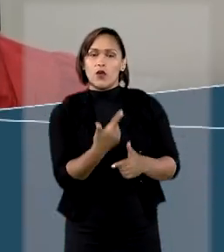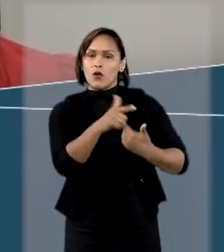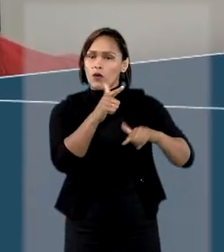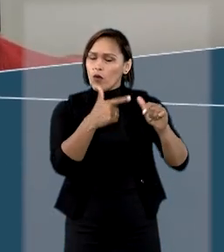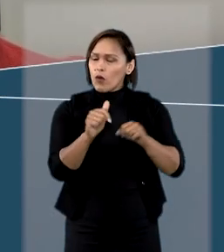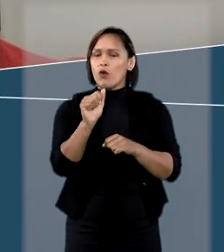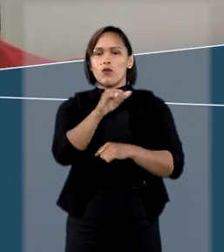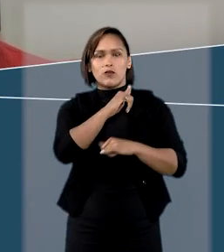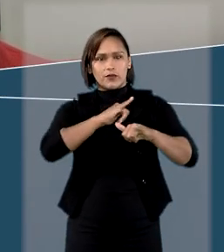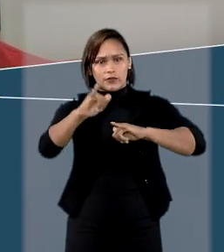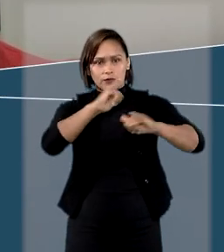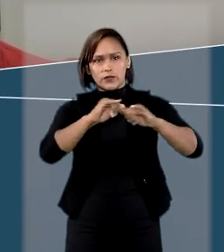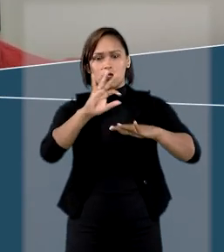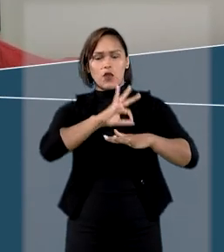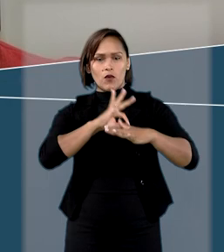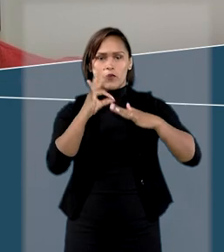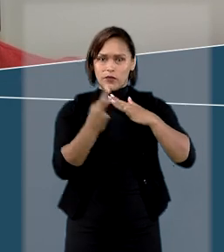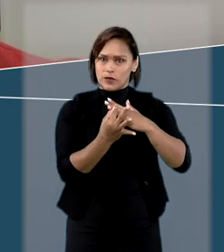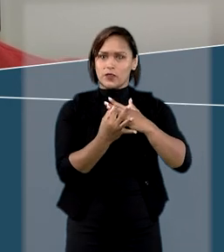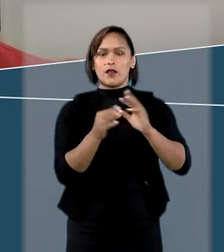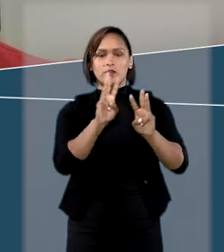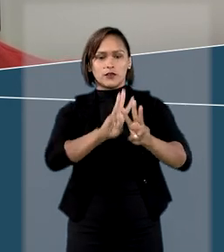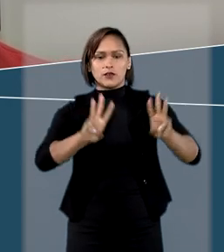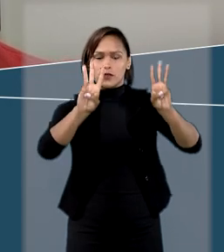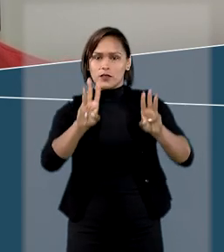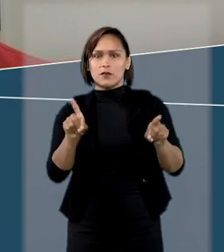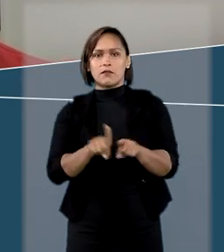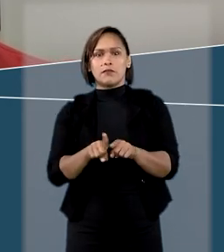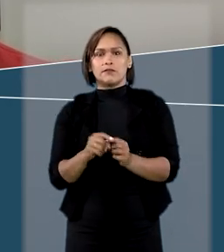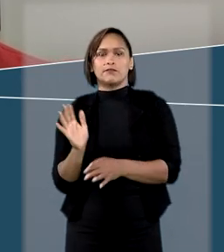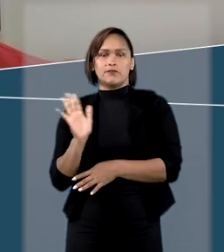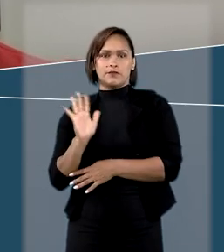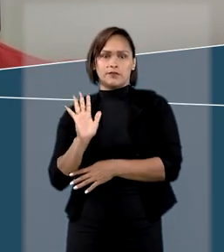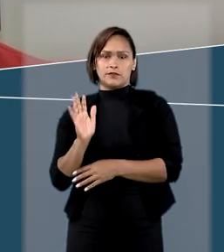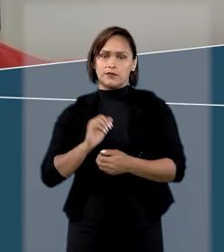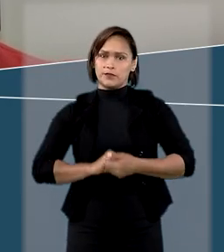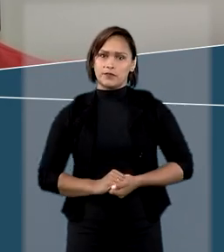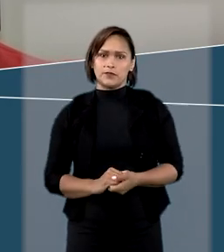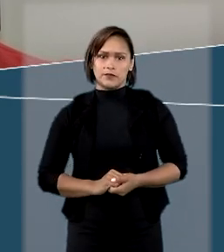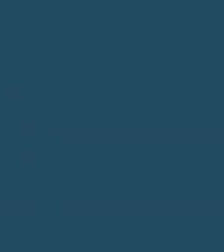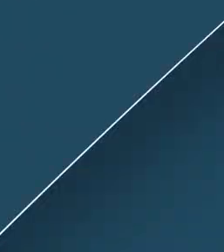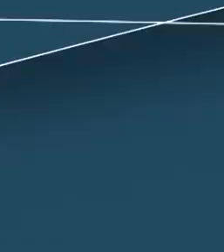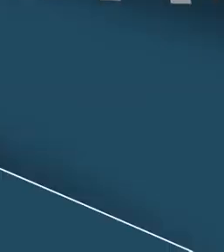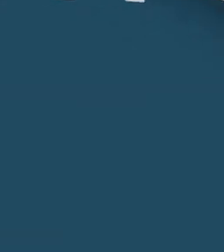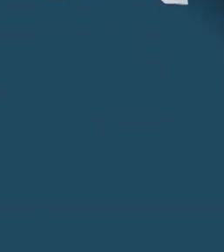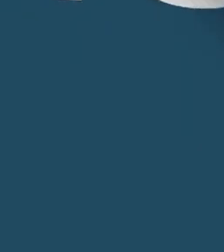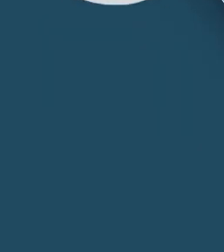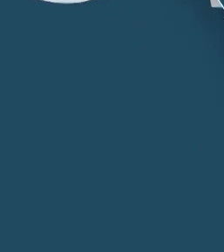Você confere outras notícias no site do STJ e nas nossas redes sociais. Até mais!